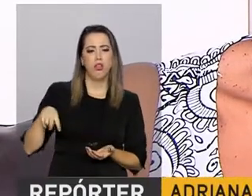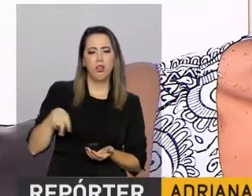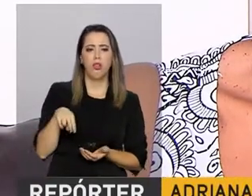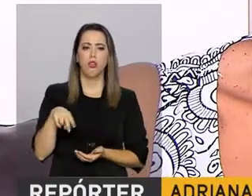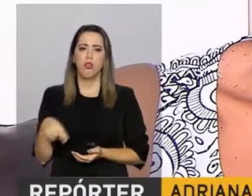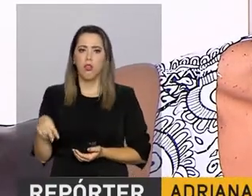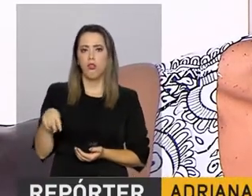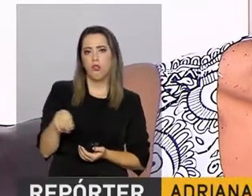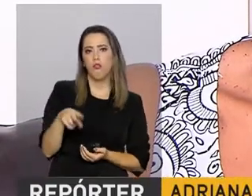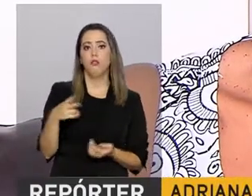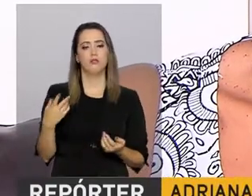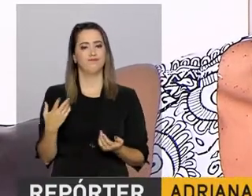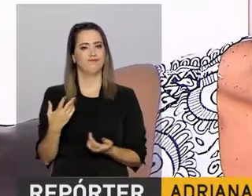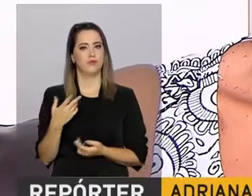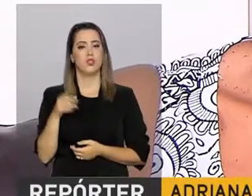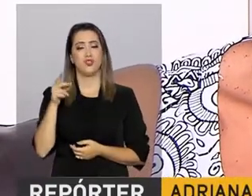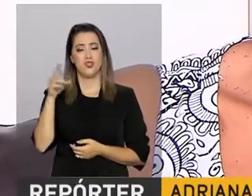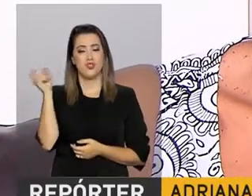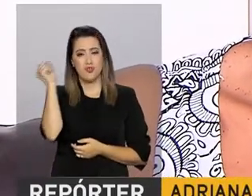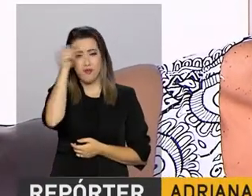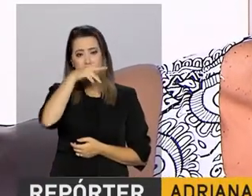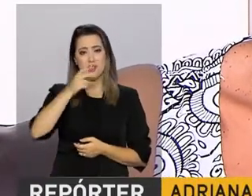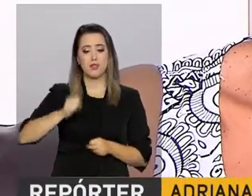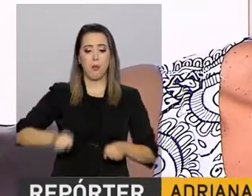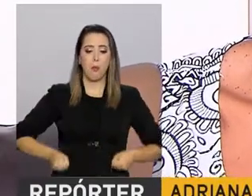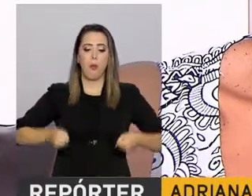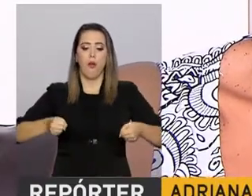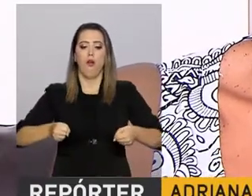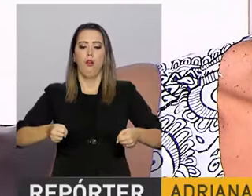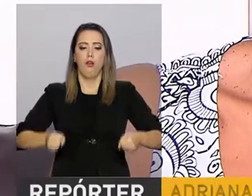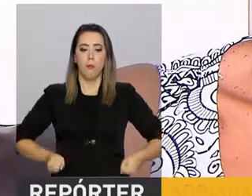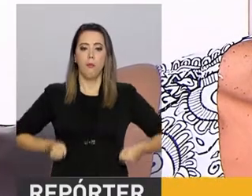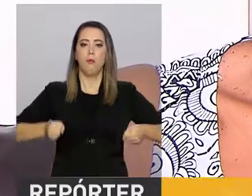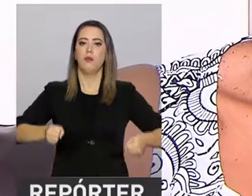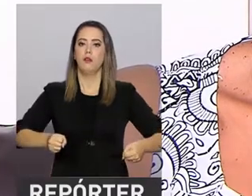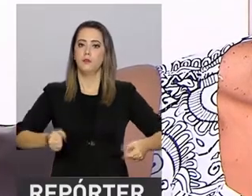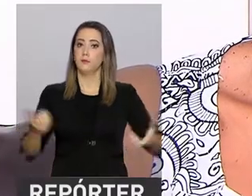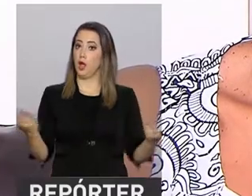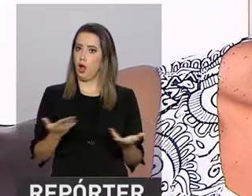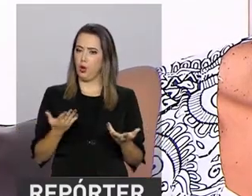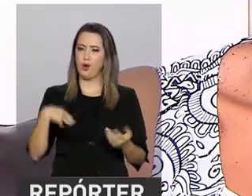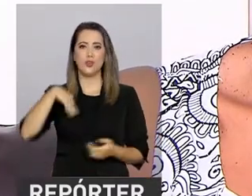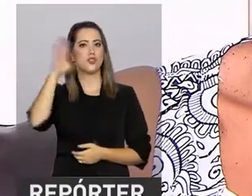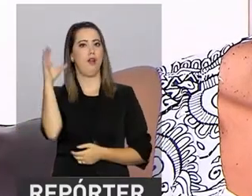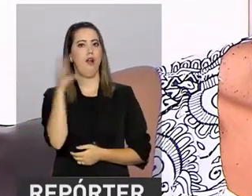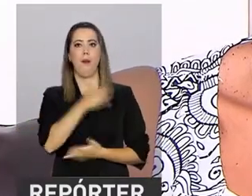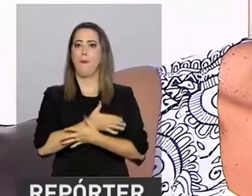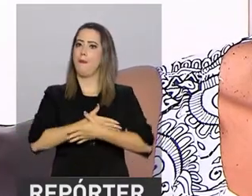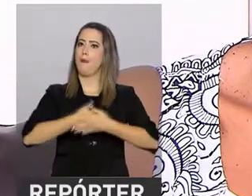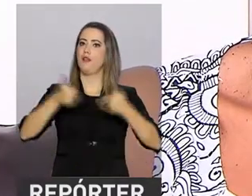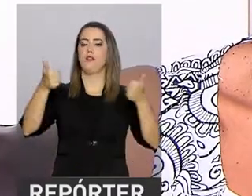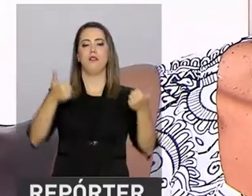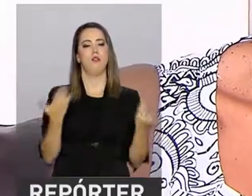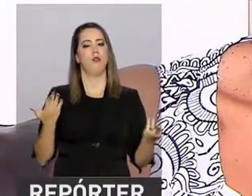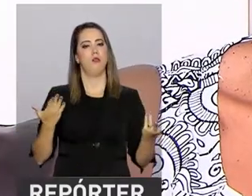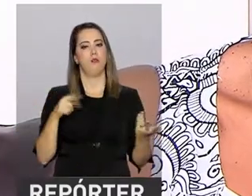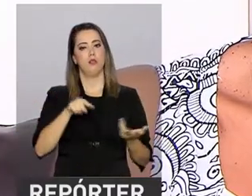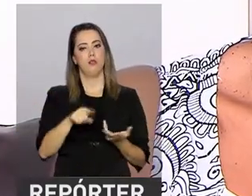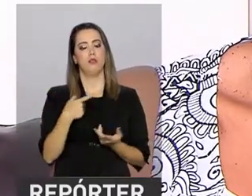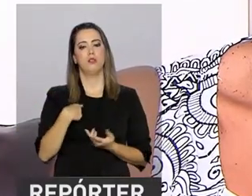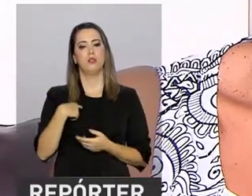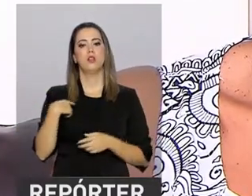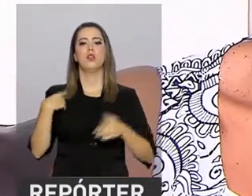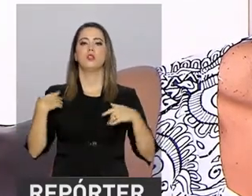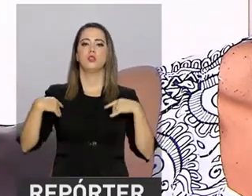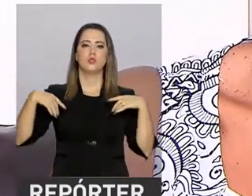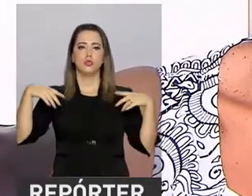tava usando é a bengala ainda o jogador quase e agora eu consegui me locomover de forma bem mais tranquila muita tontura